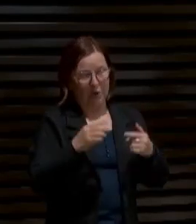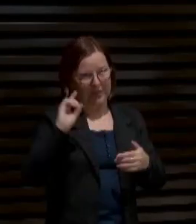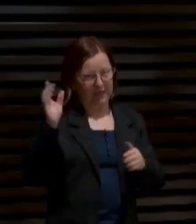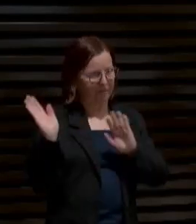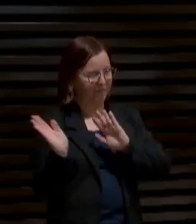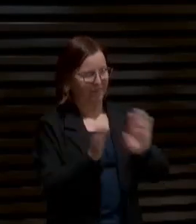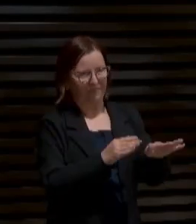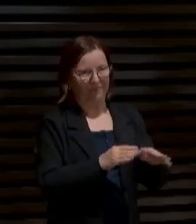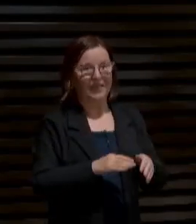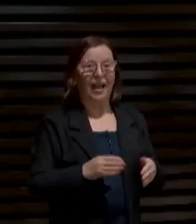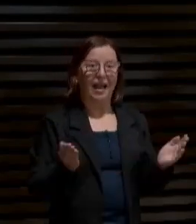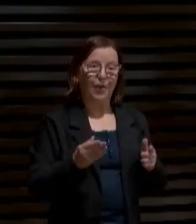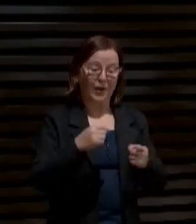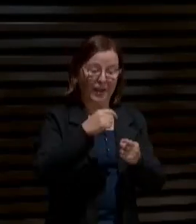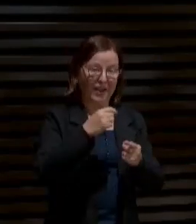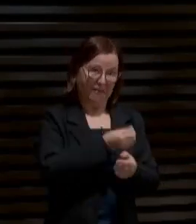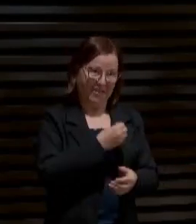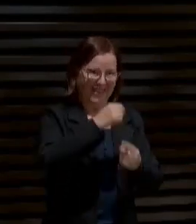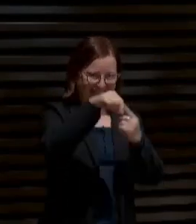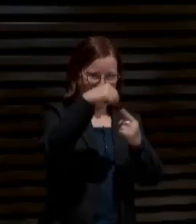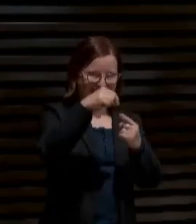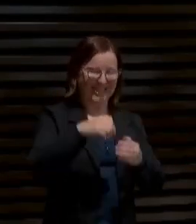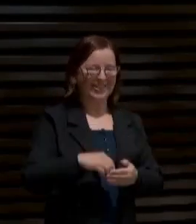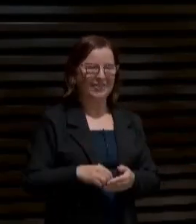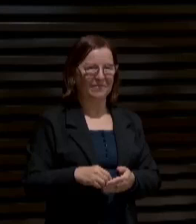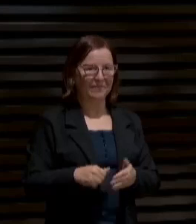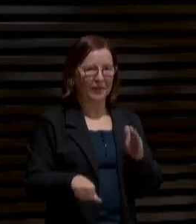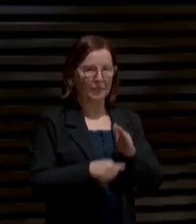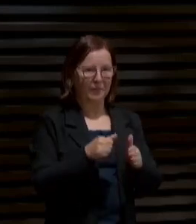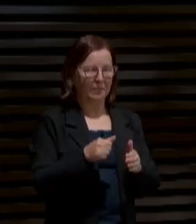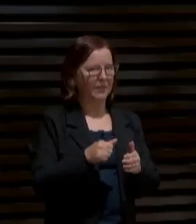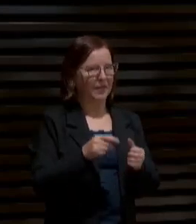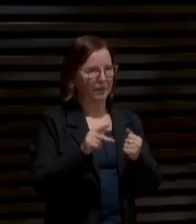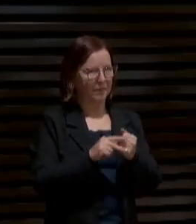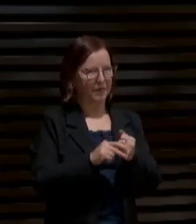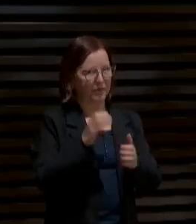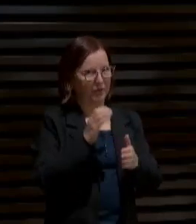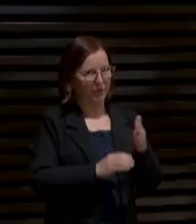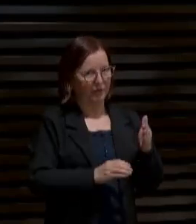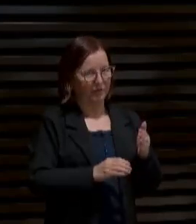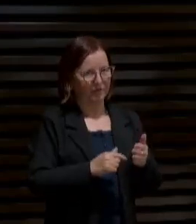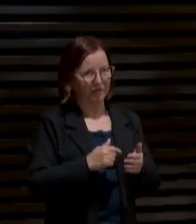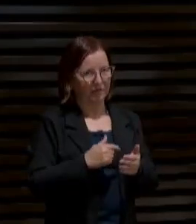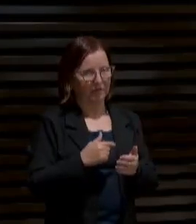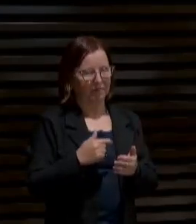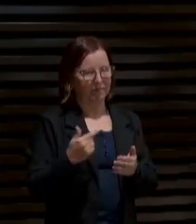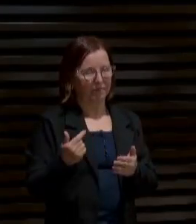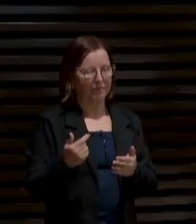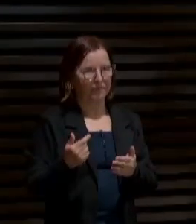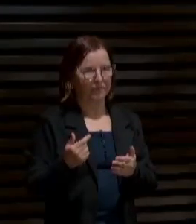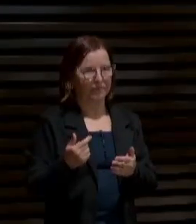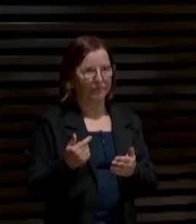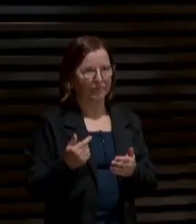viver em santidade vamos ver juntos primeiro a Pedro 21 e três portanto abandonem